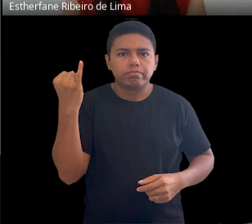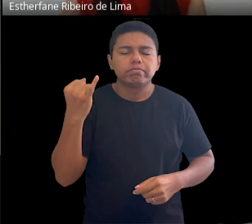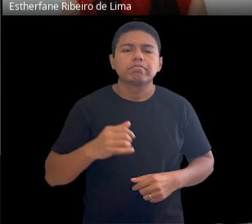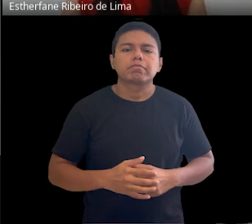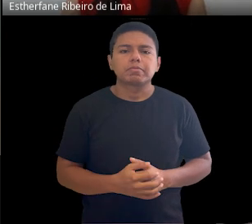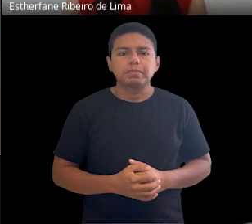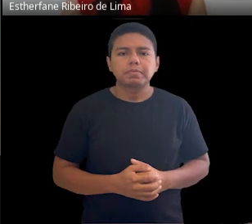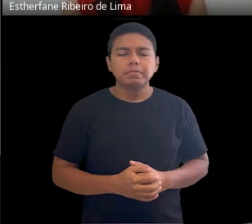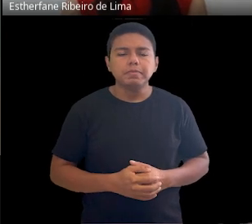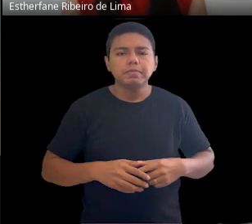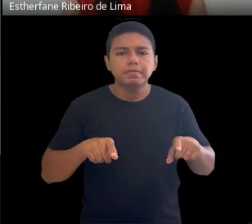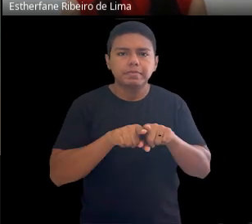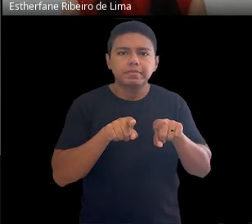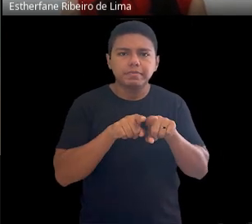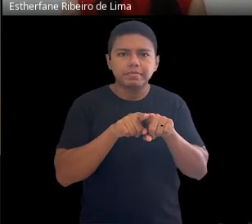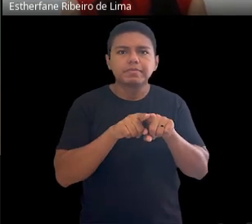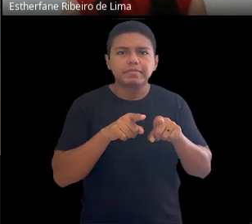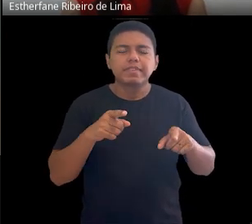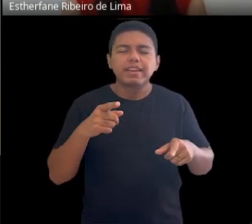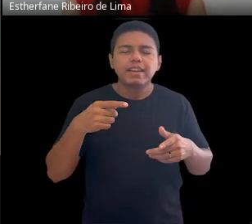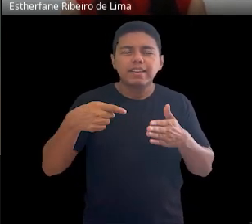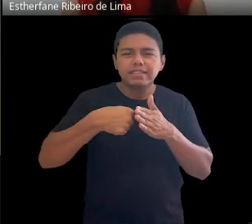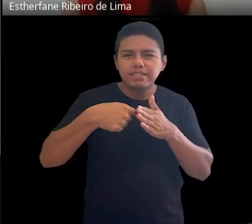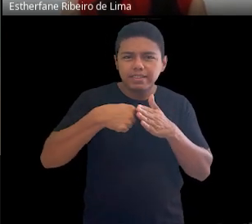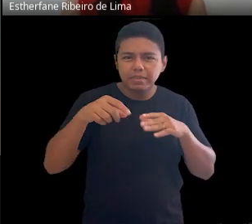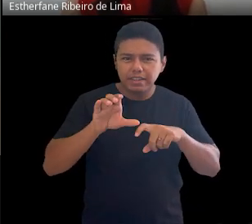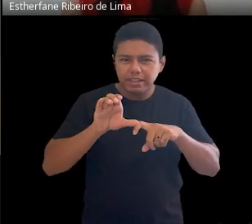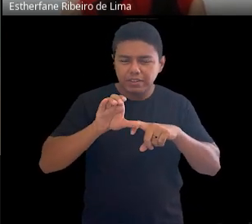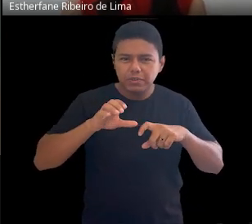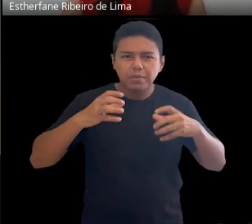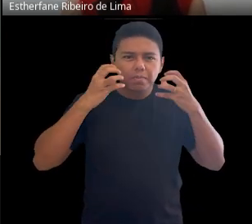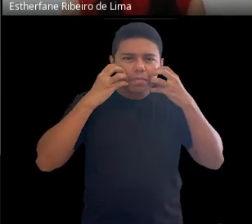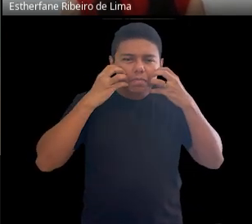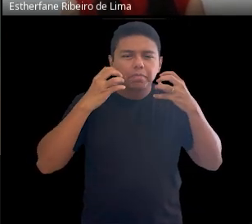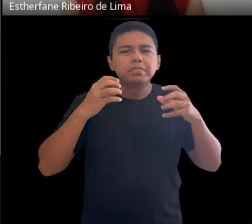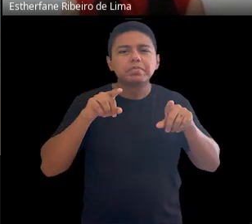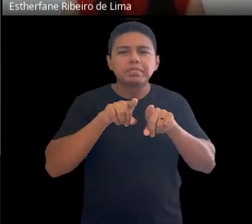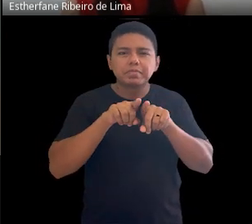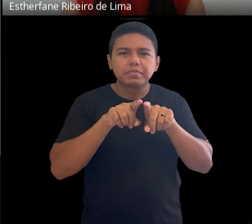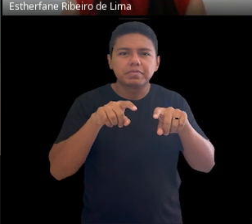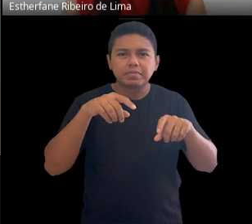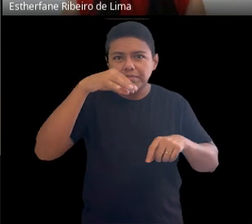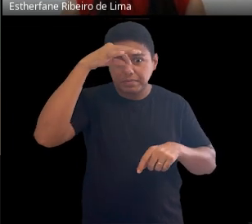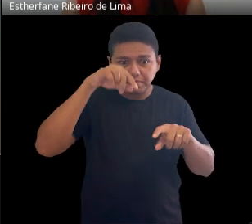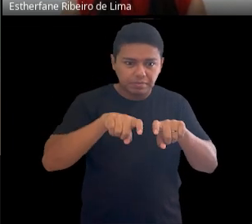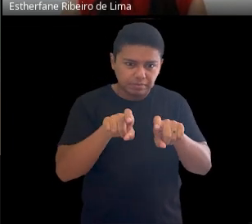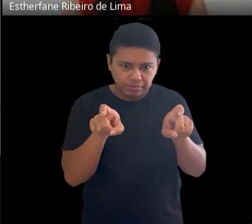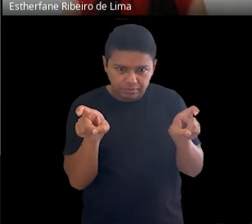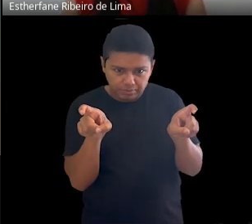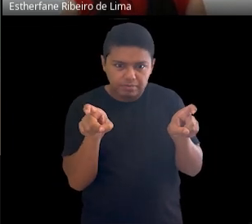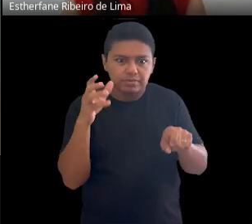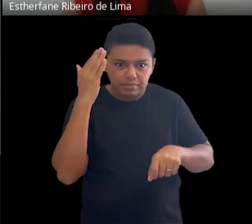Temos também o exame clínico das mamas para poder realizar exame ginecológico com a inspeção genital do períneo e perianal, exame